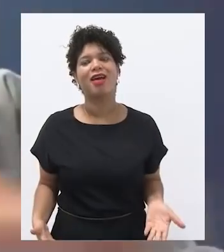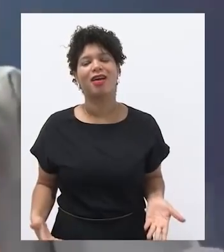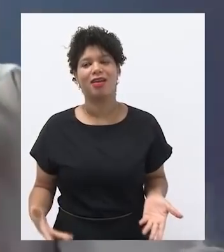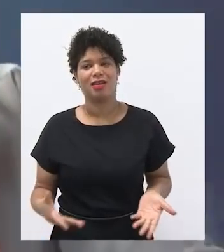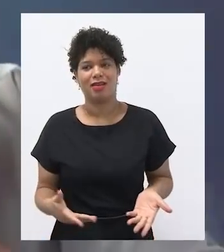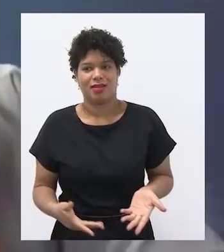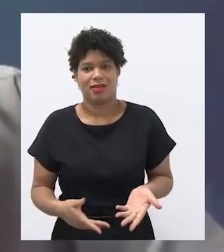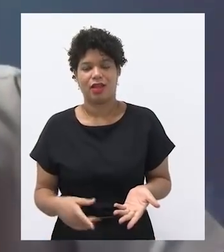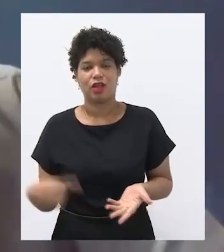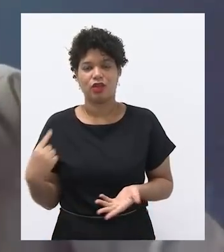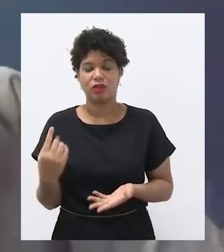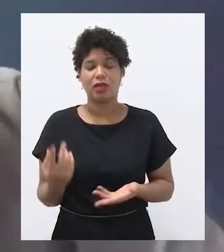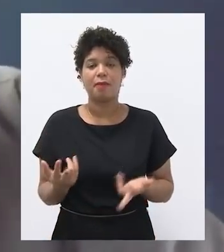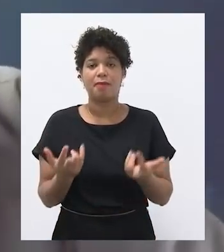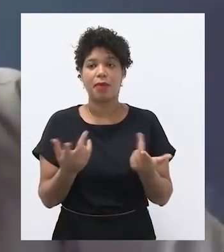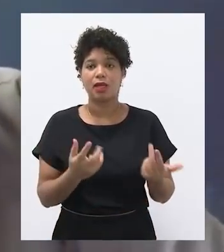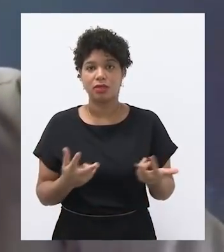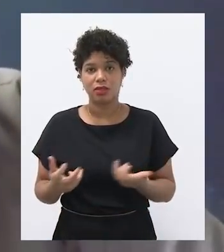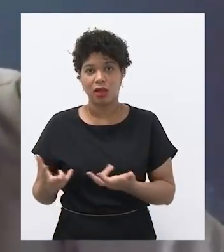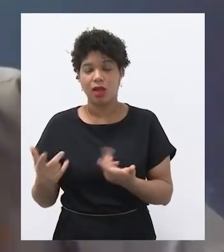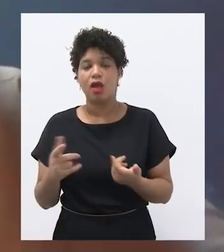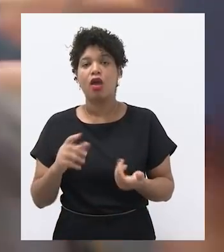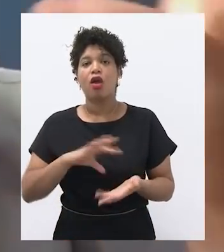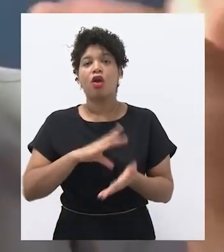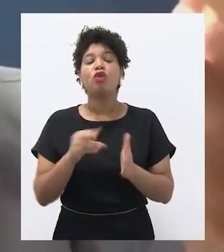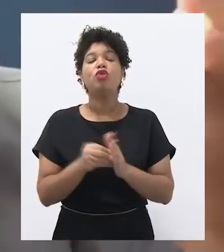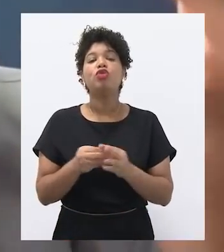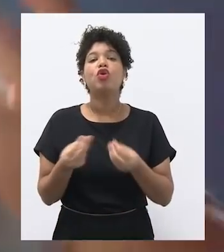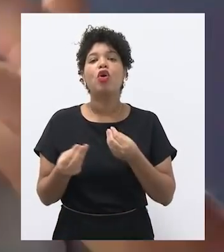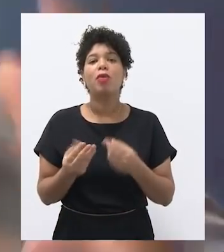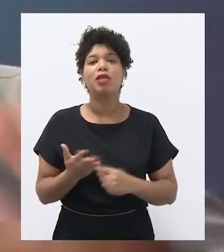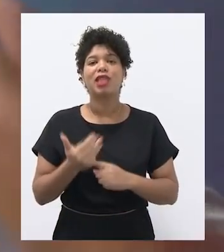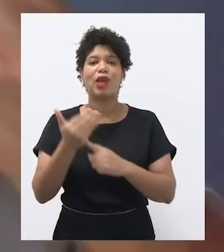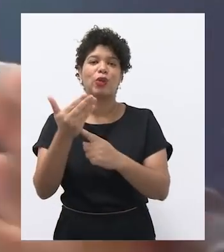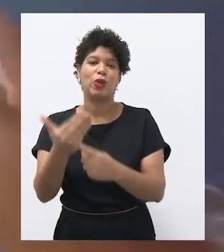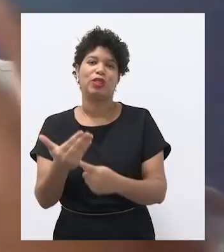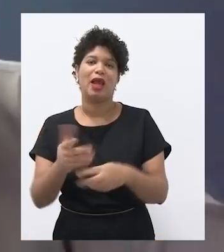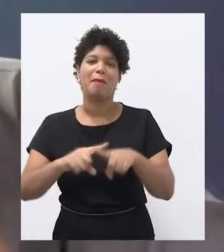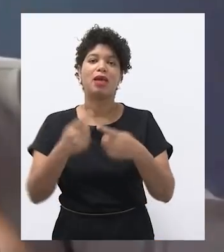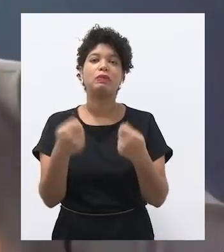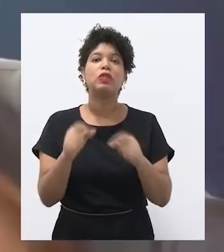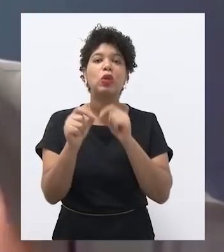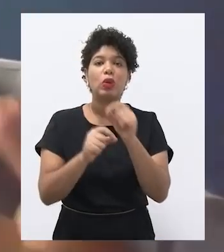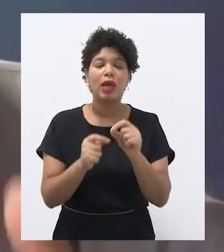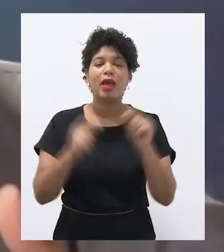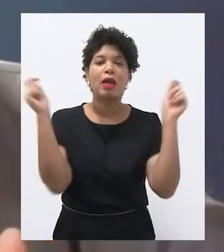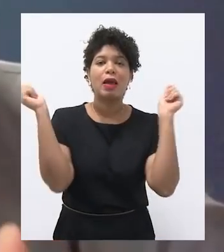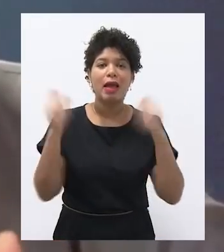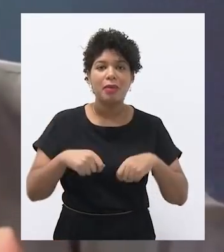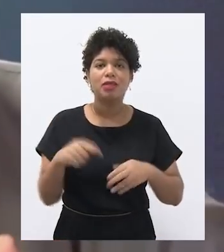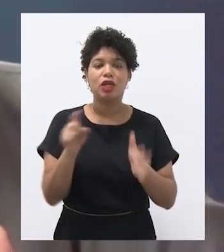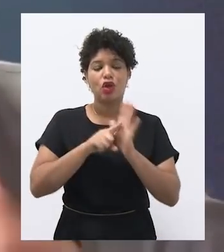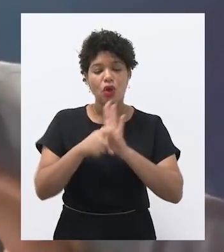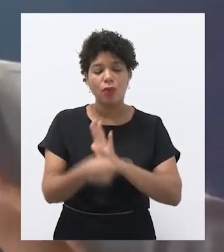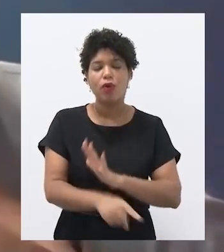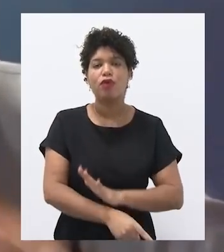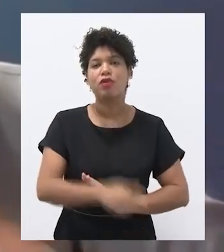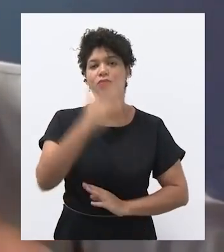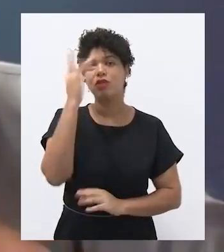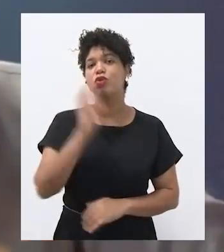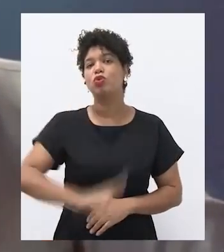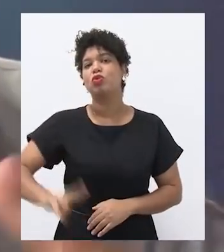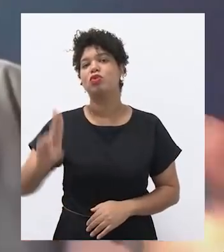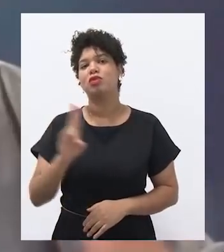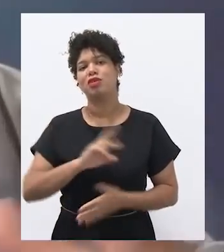todos esses recursos eles vão depender de tecnologia, mas eles vão depender do quê? De uma capacitação profunda das pessoas para usar esses